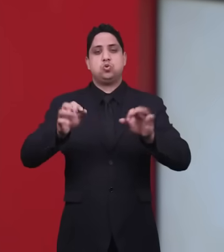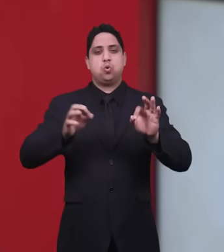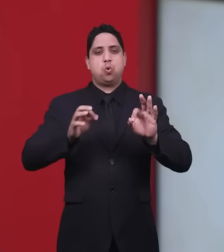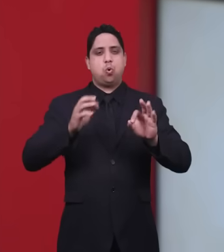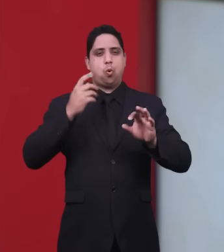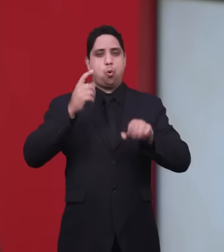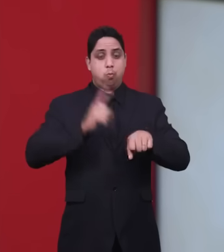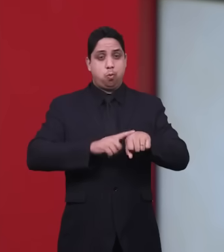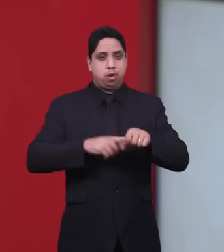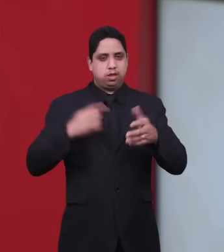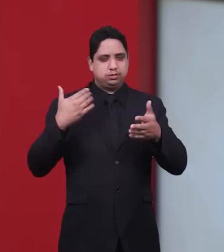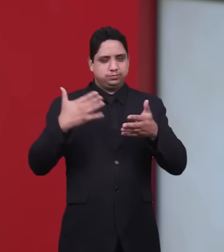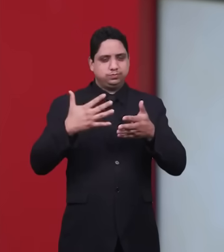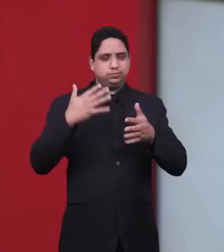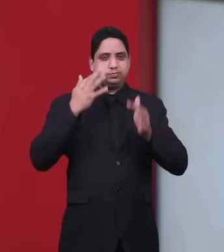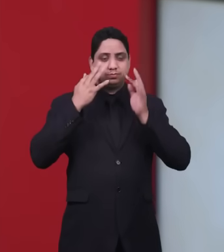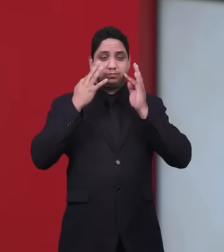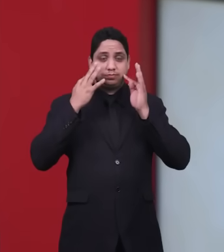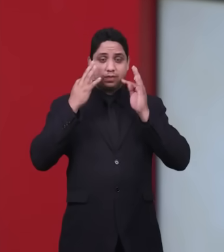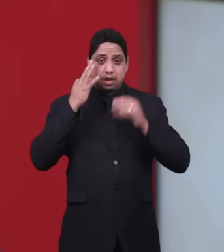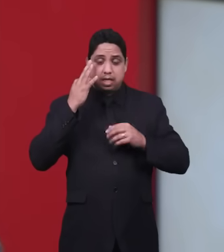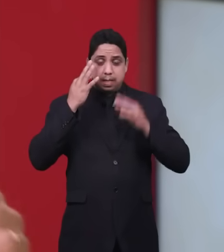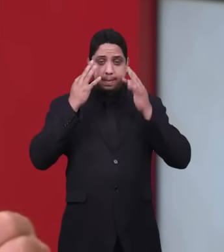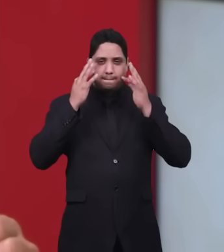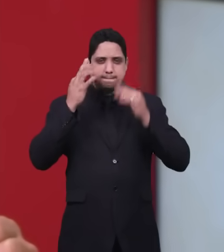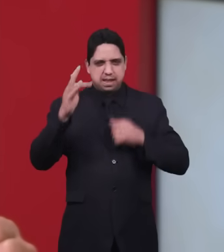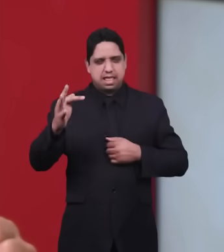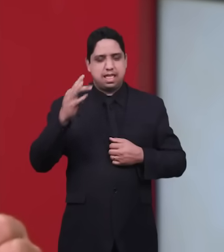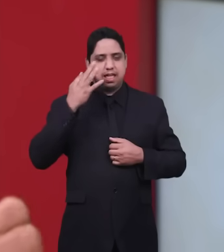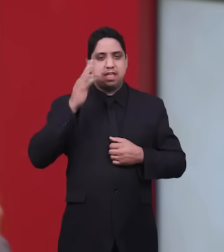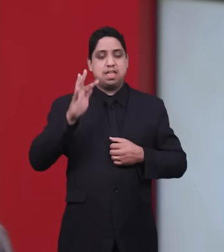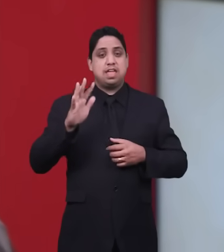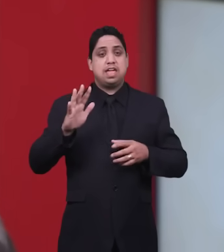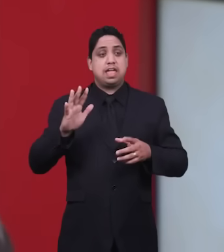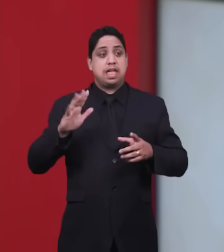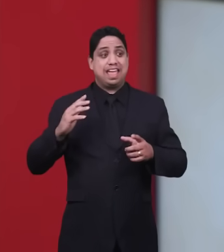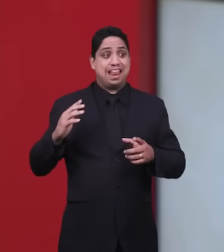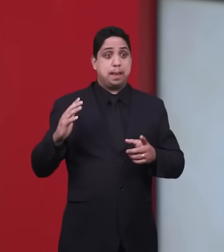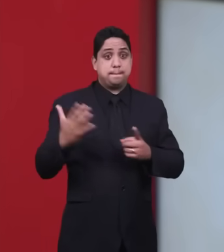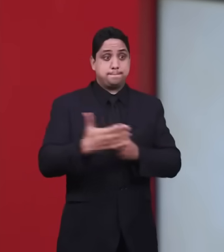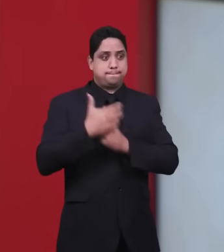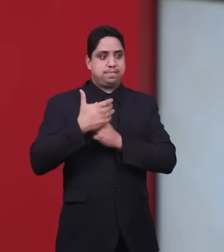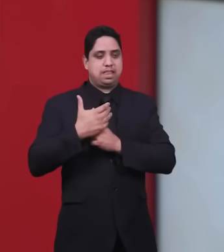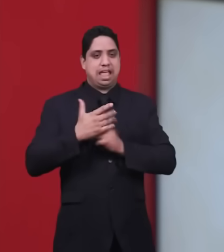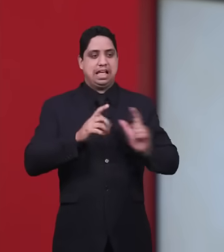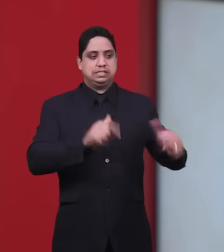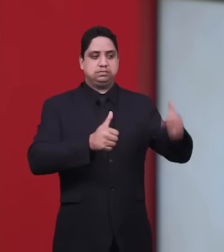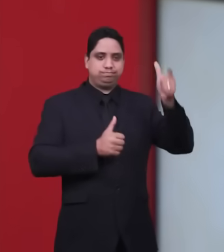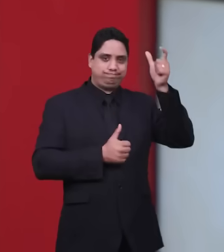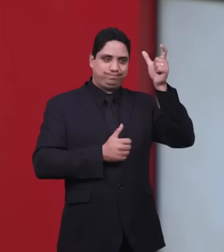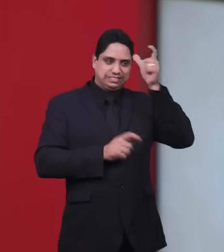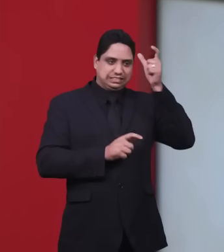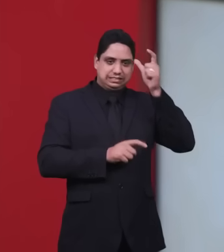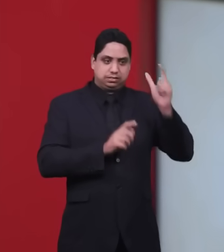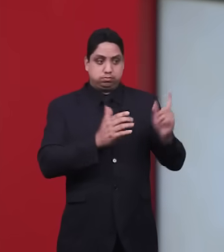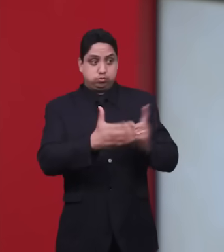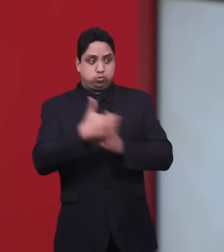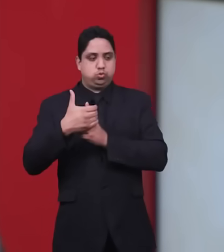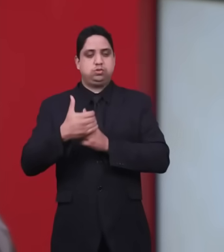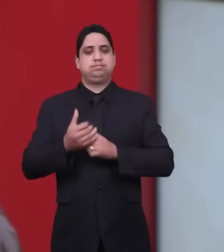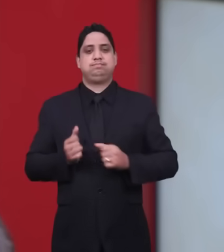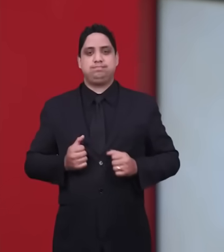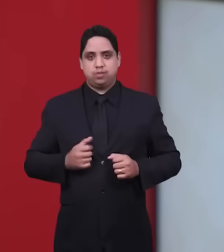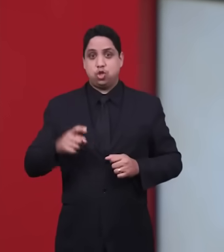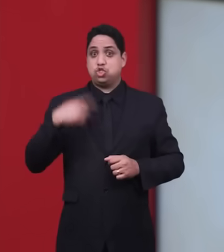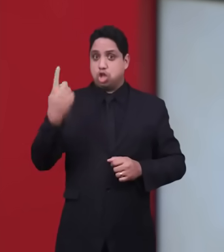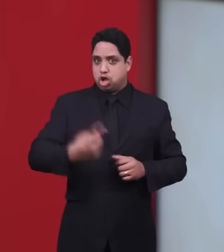breve, ele fala o seguinte: ele detém a ação do adversário. Então, a igreja, ela é protegida, ela é guardada pela ação do Espírito Santo, que